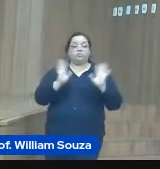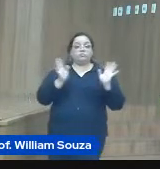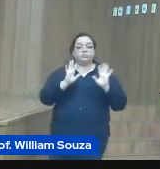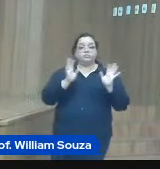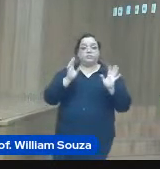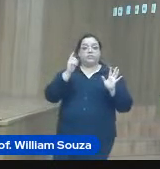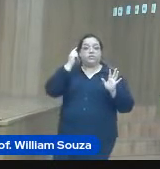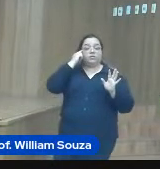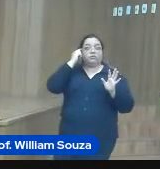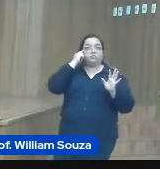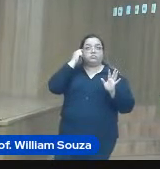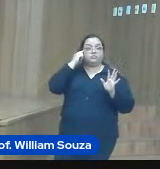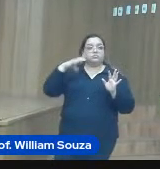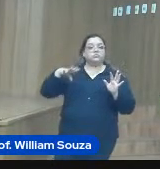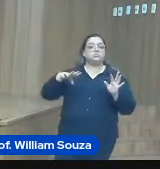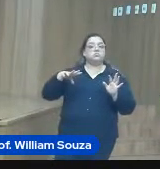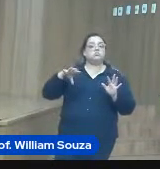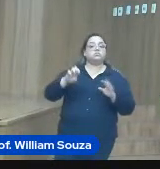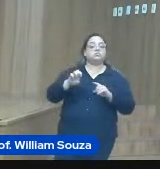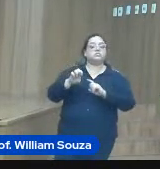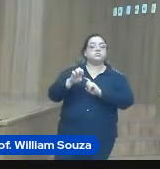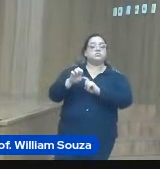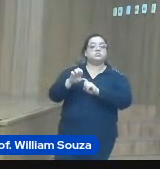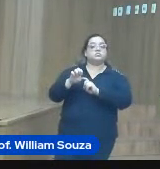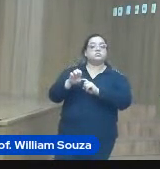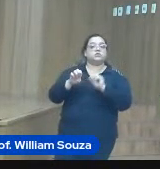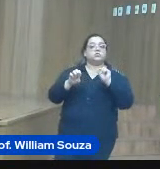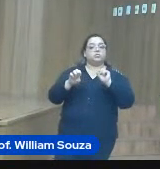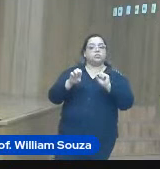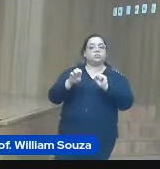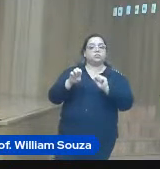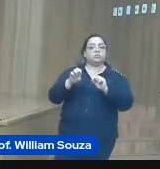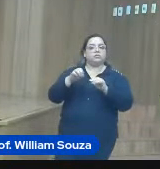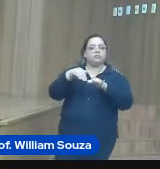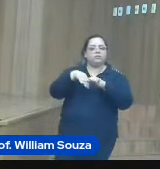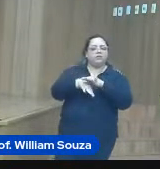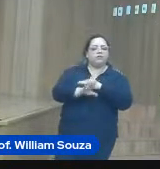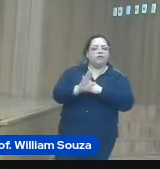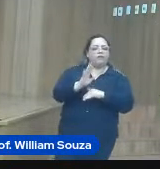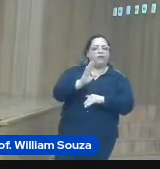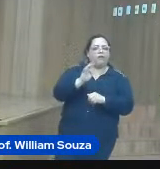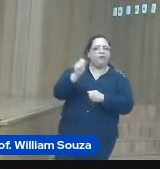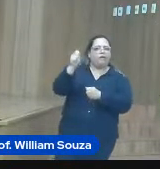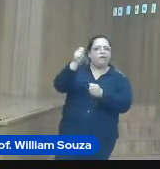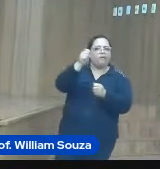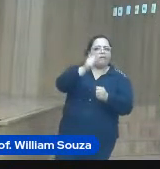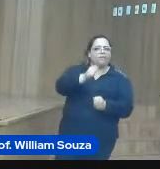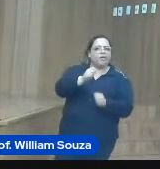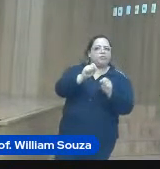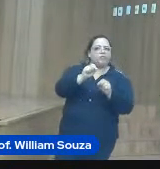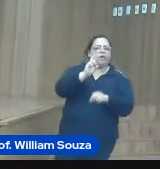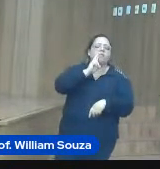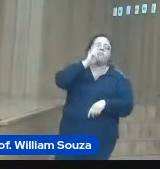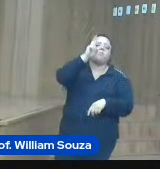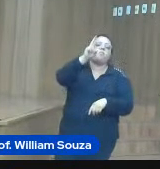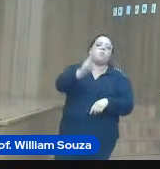numa ética que guarde esse poder em prol da humanidade.